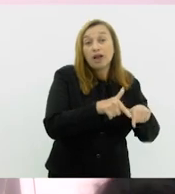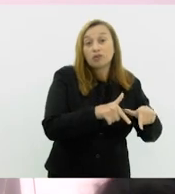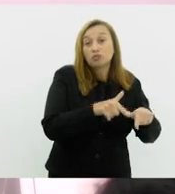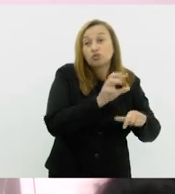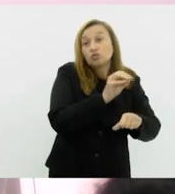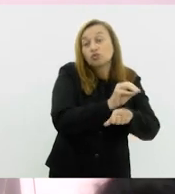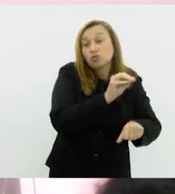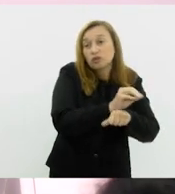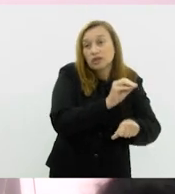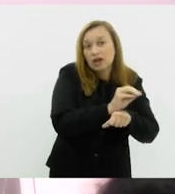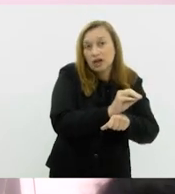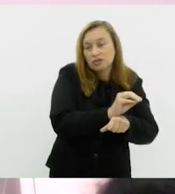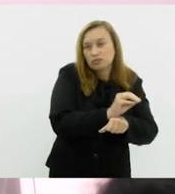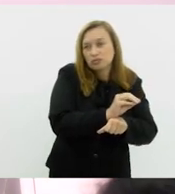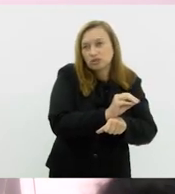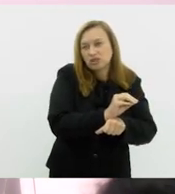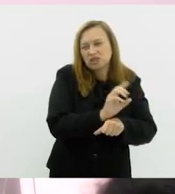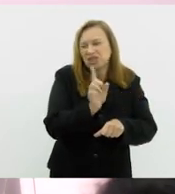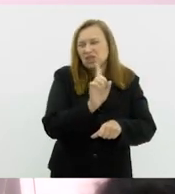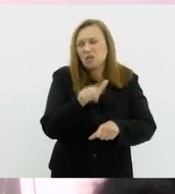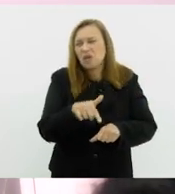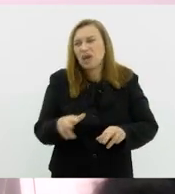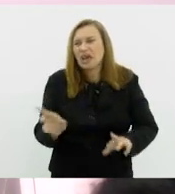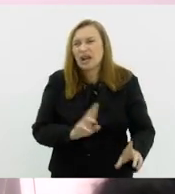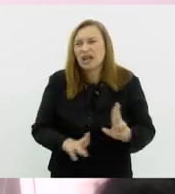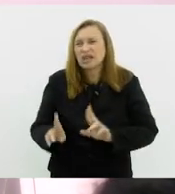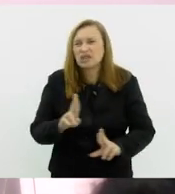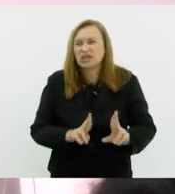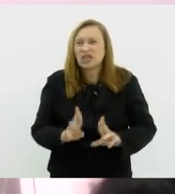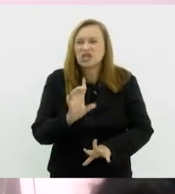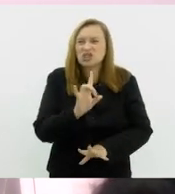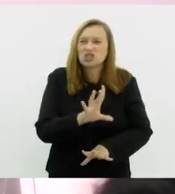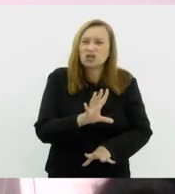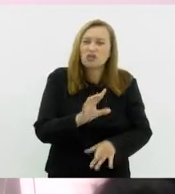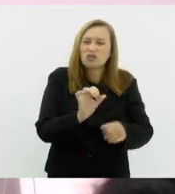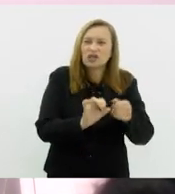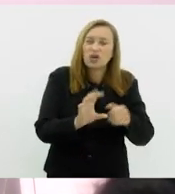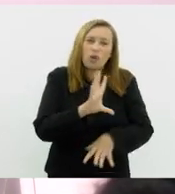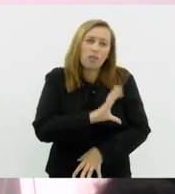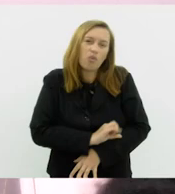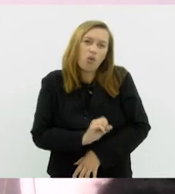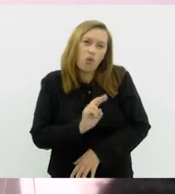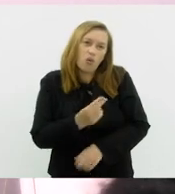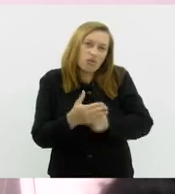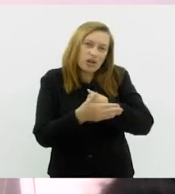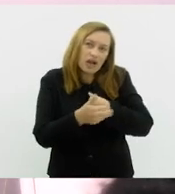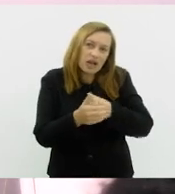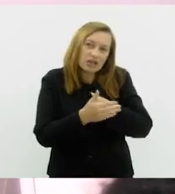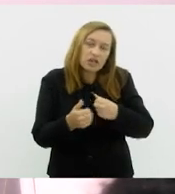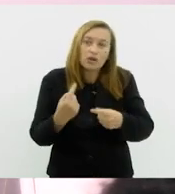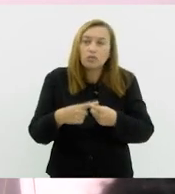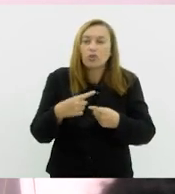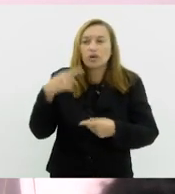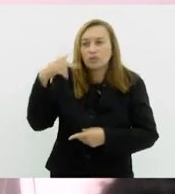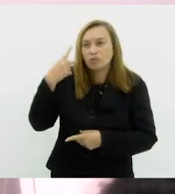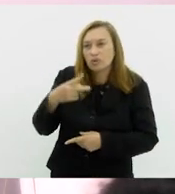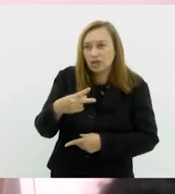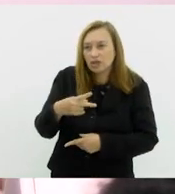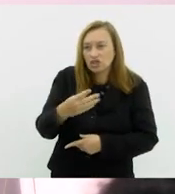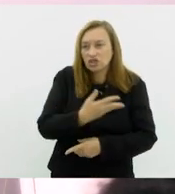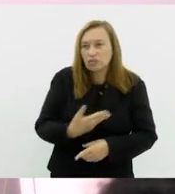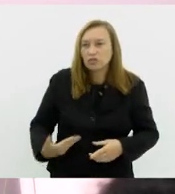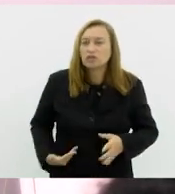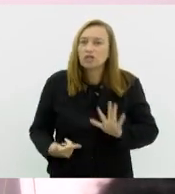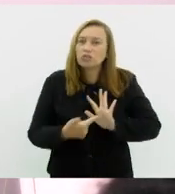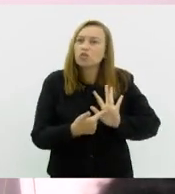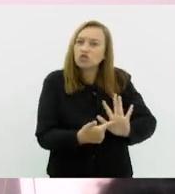que não é uma coisa relacionada só ao fazer com amor ou fazer com carinho. Porque a política tem que trazer essa dimensão da